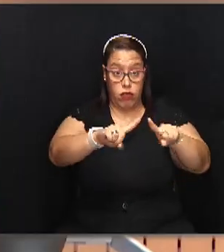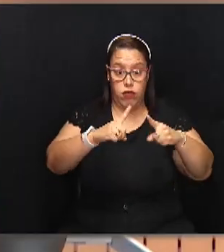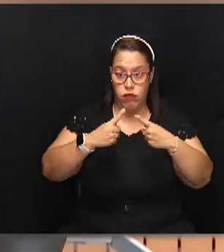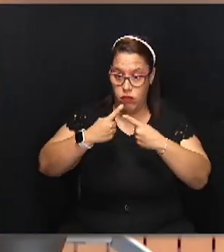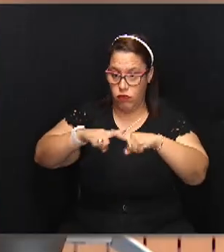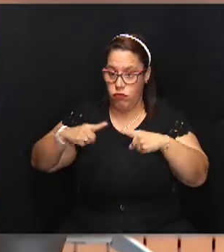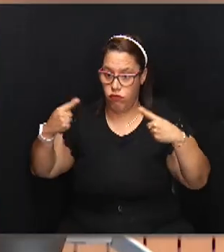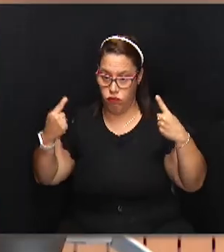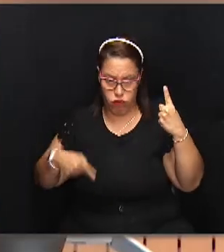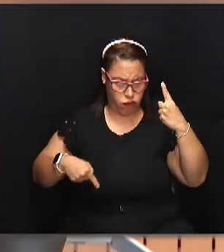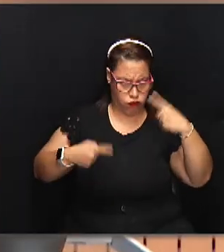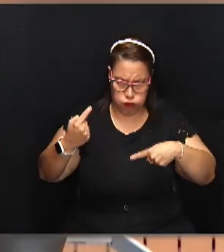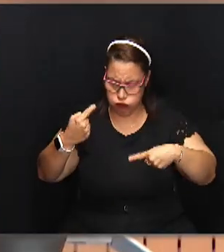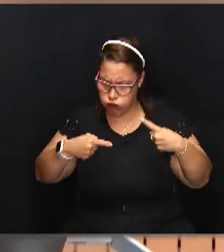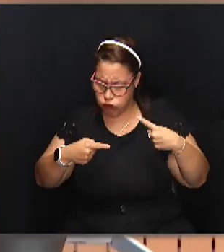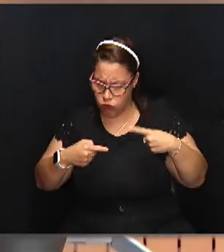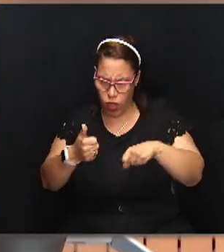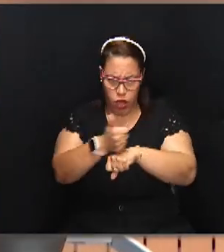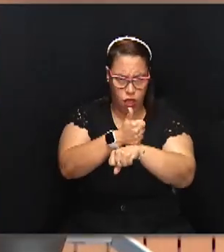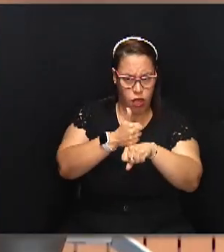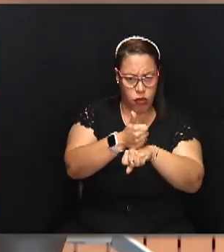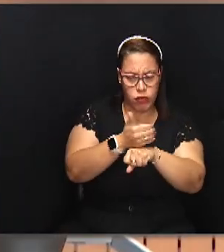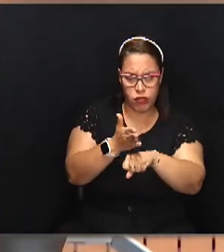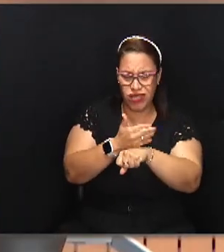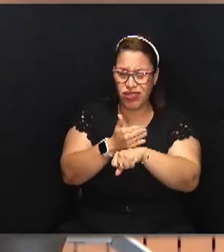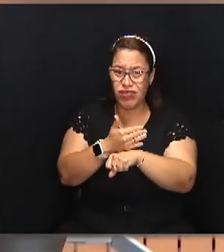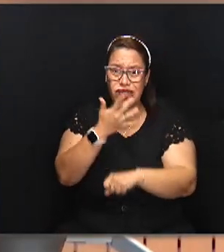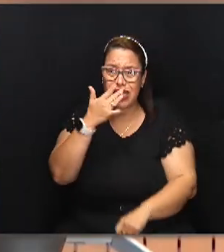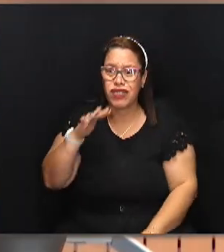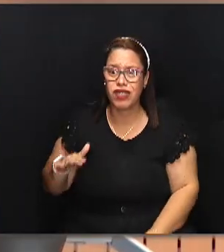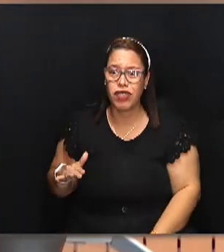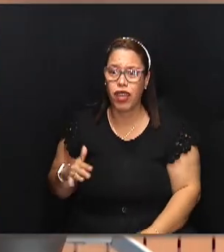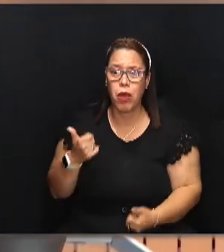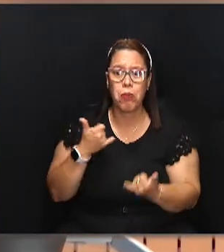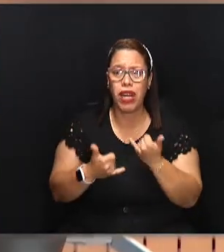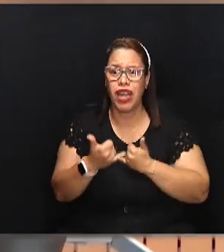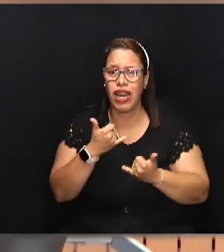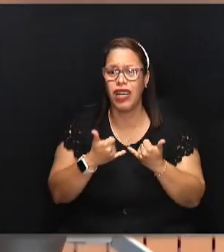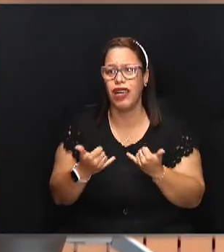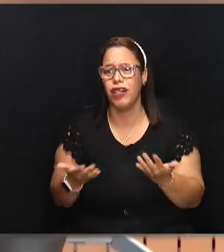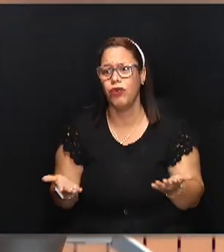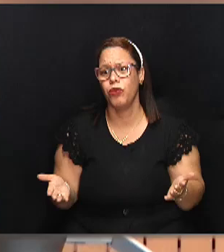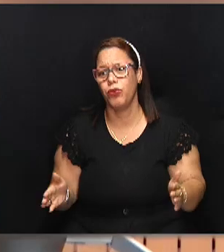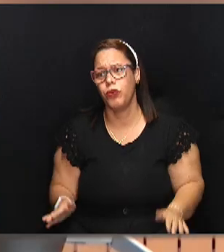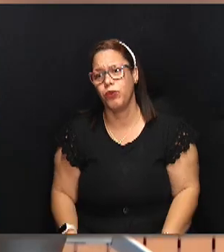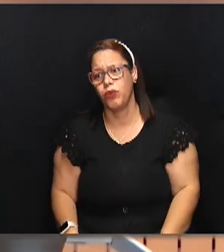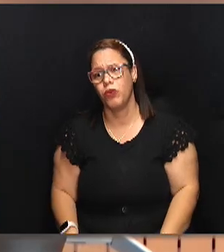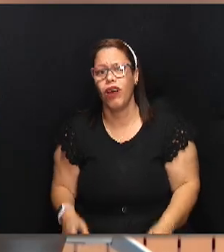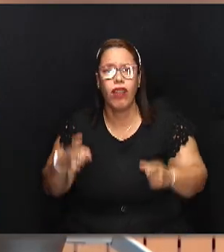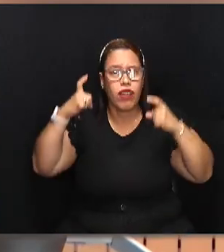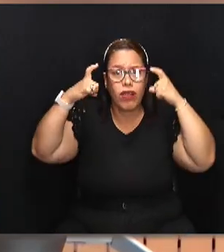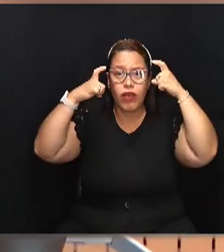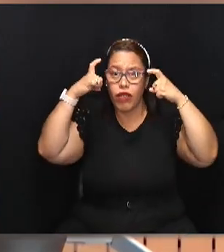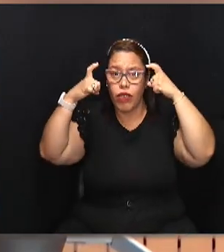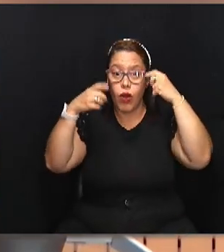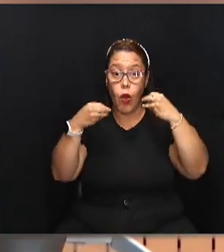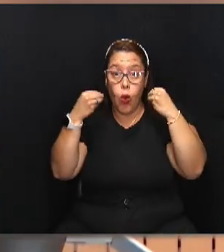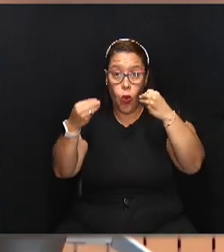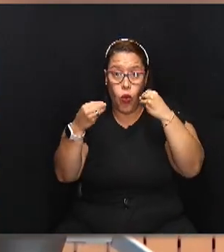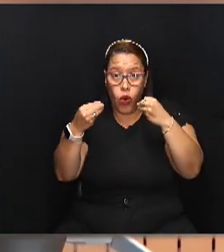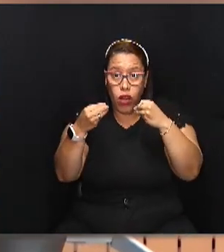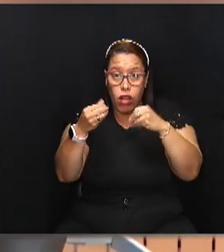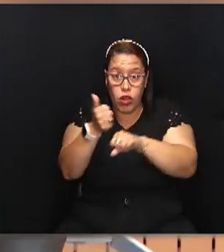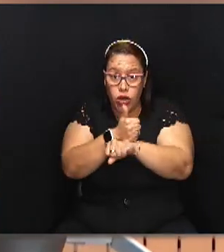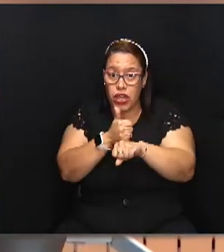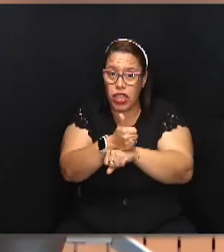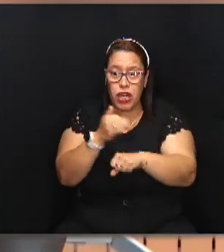do trabalho, a uma carreira precoce. Essa criança deveria estar brincando e ela está preocupada de como é que vai ser a sua